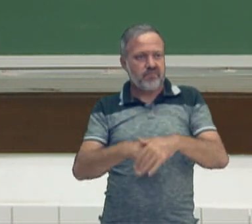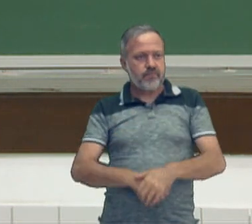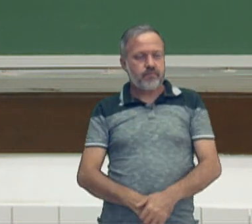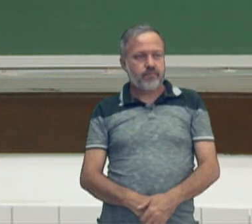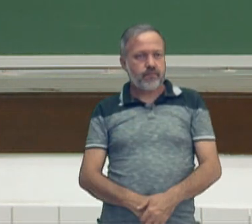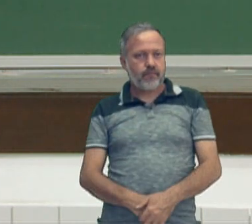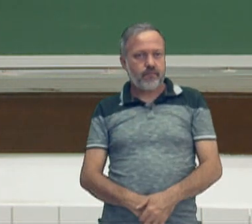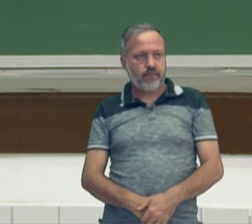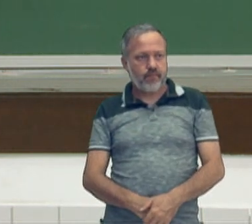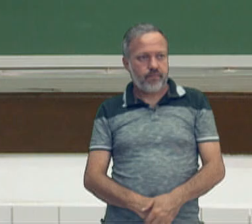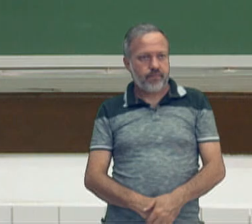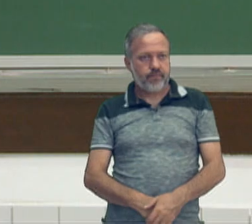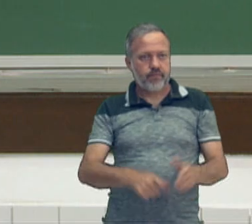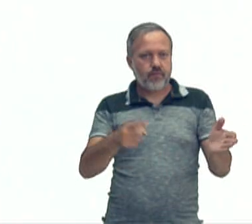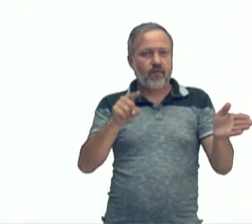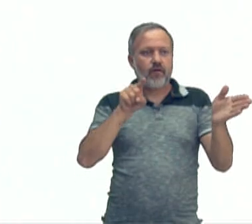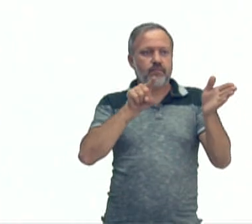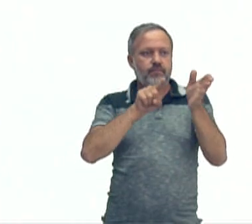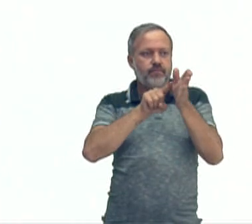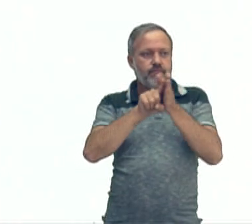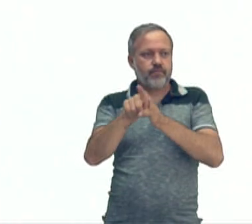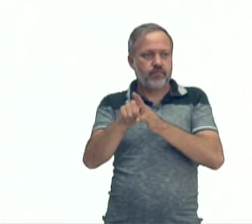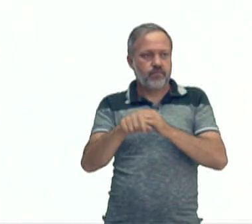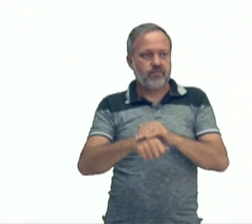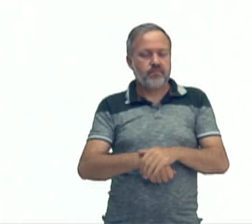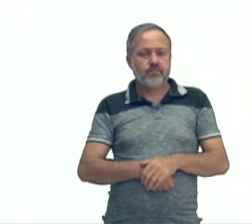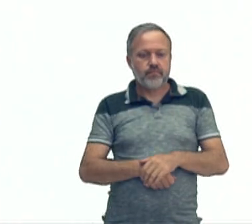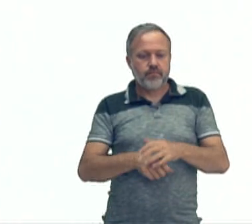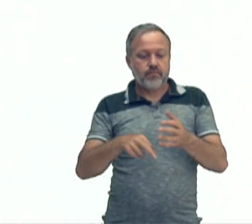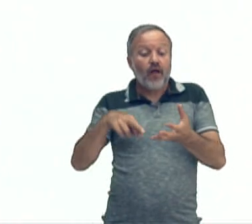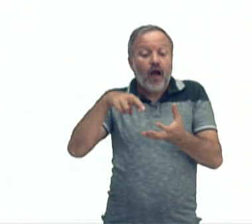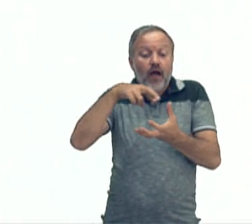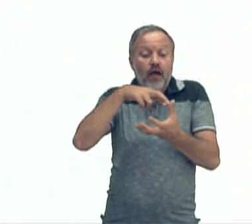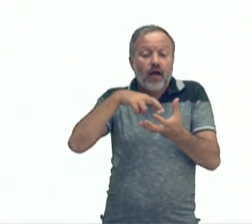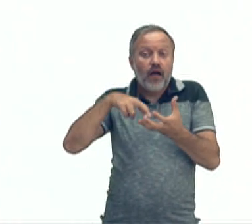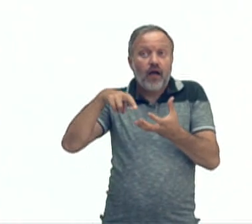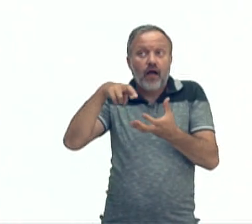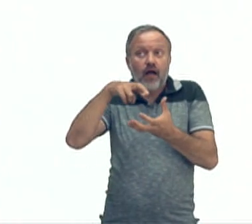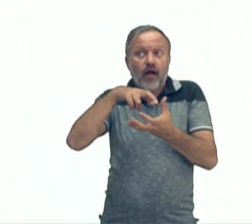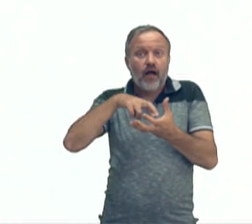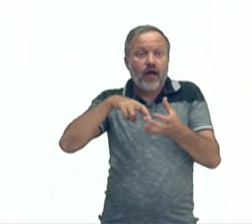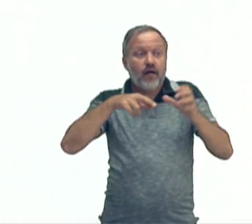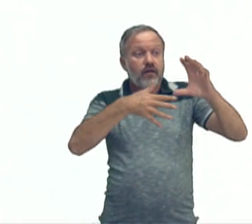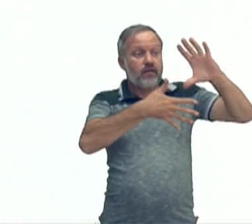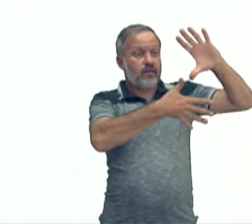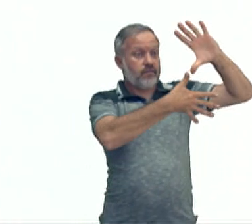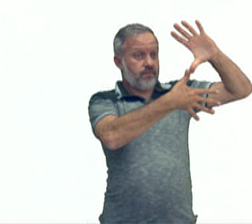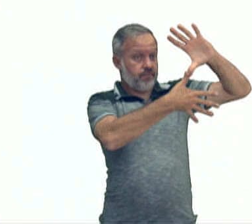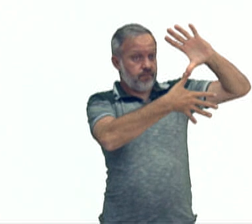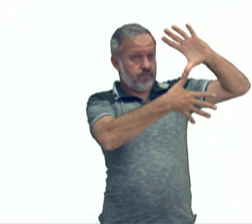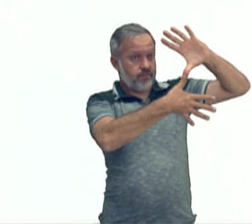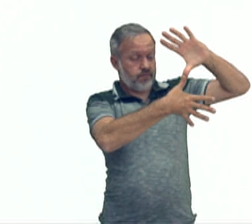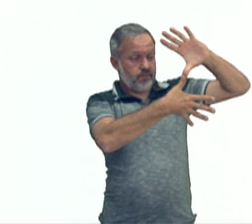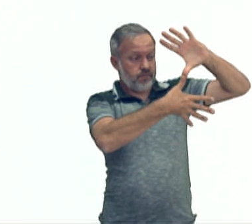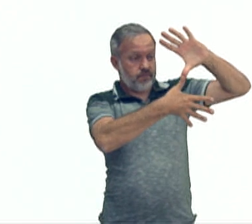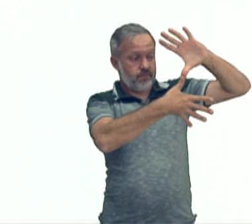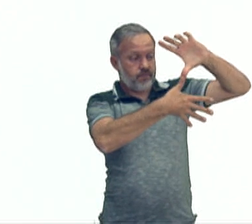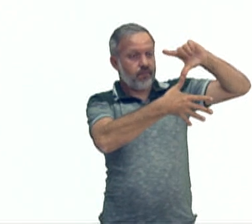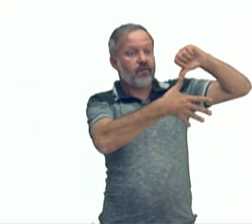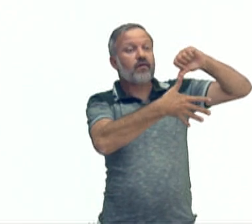aí bem legal, vamos ler junto. A regionalização do continente americano, segundo critérios geográficos, pode